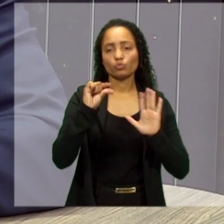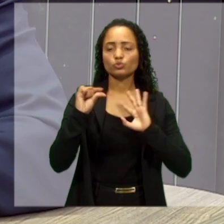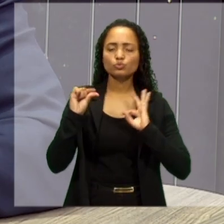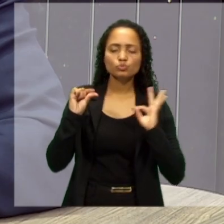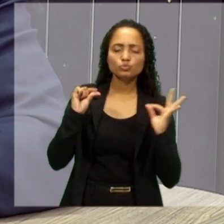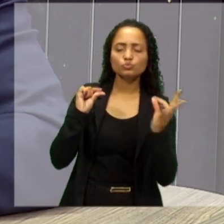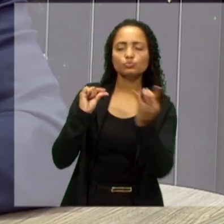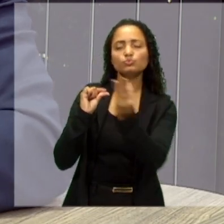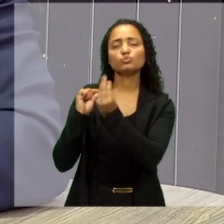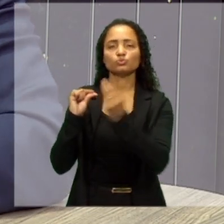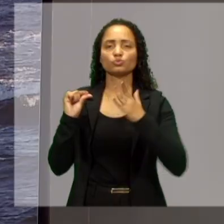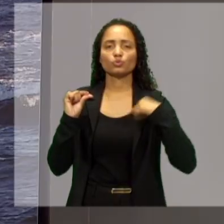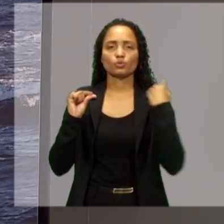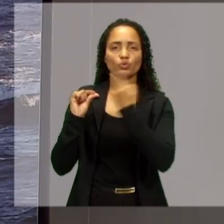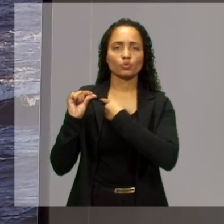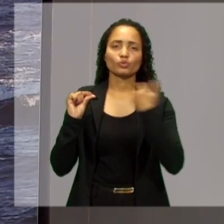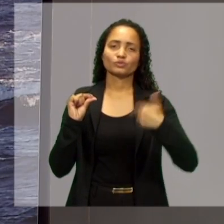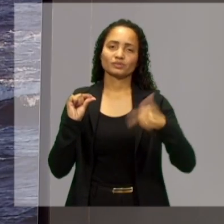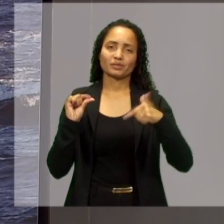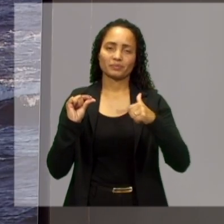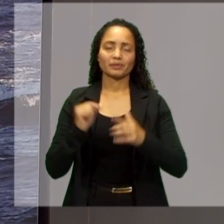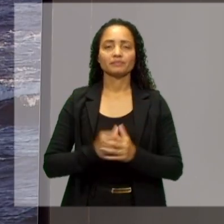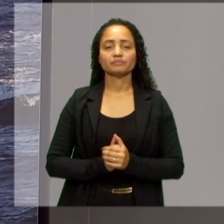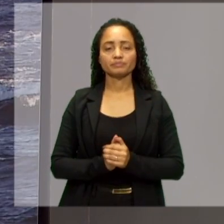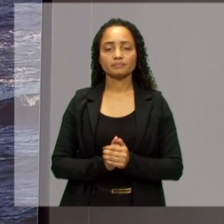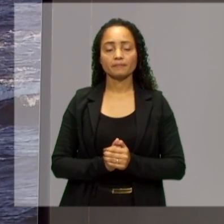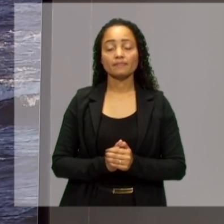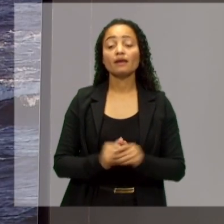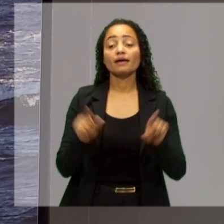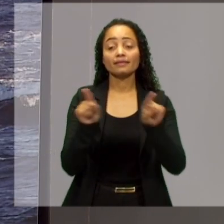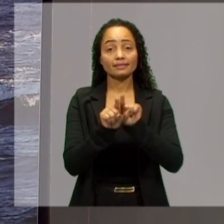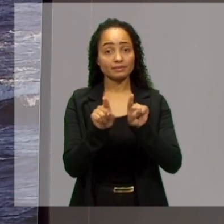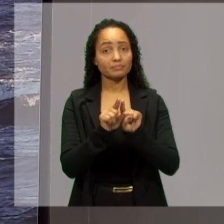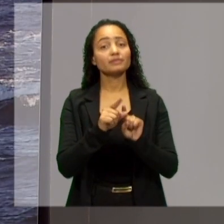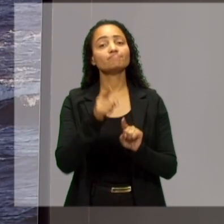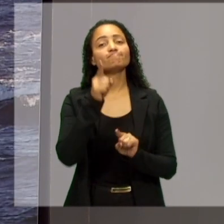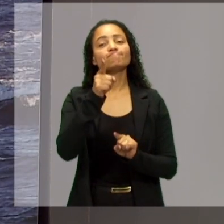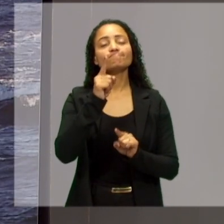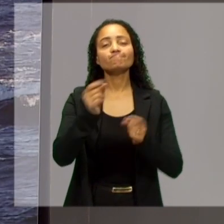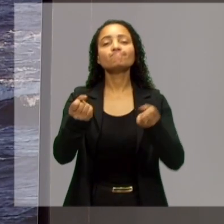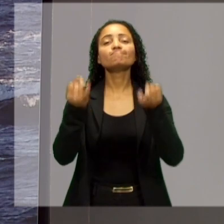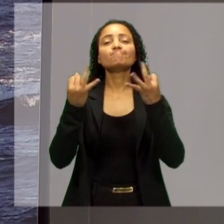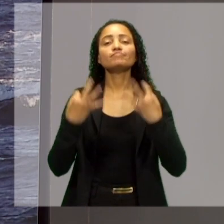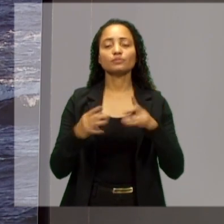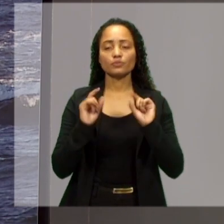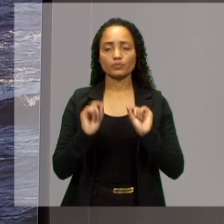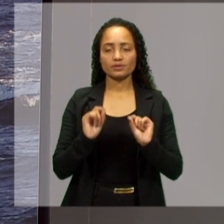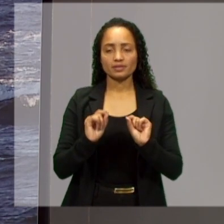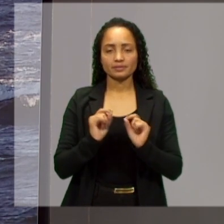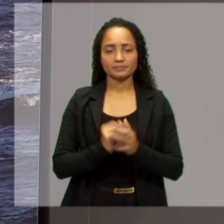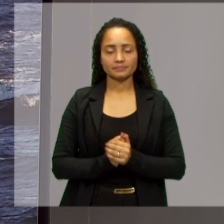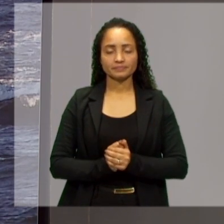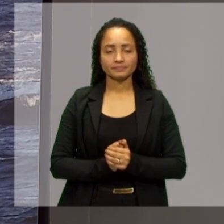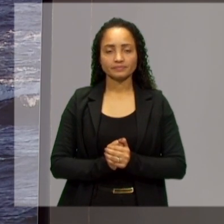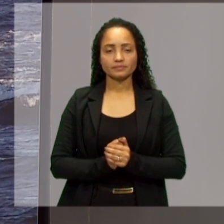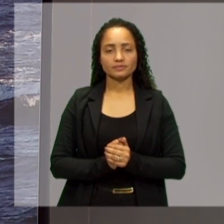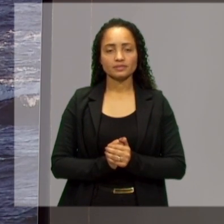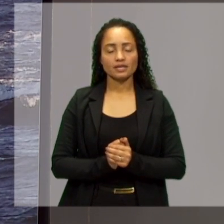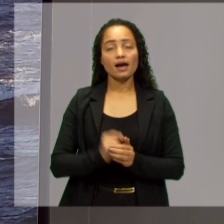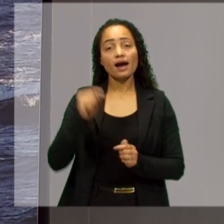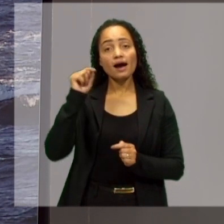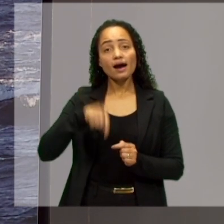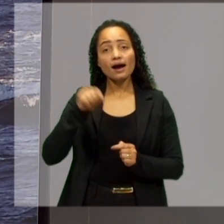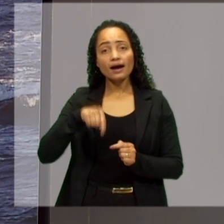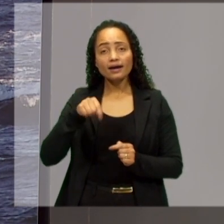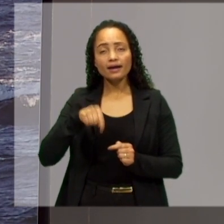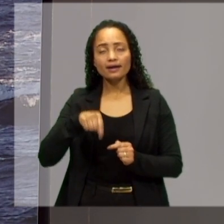gente faz. Inclusive, quando o senhor esteve aqui, o senhor até ressaltou essa questão de que aqui o maior